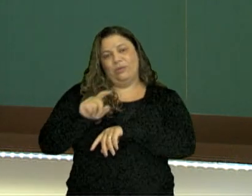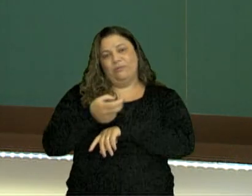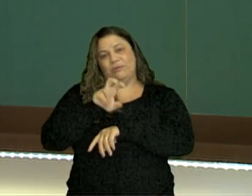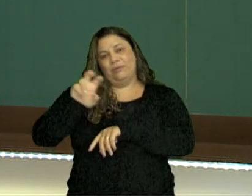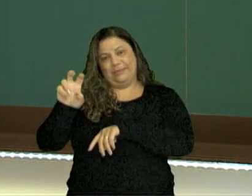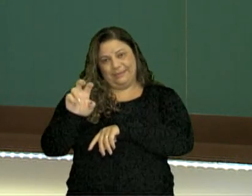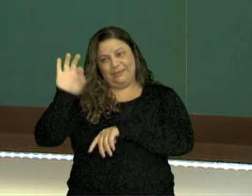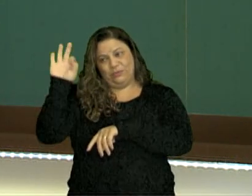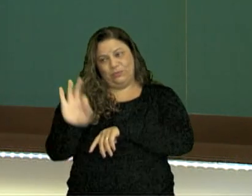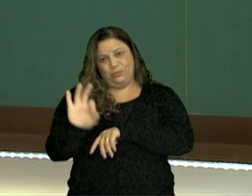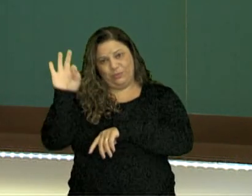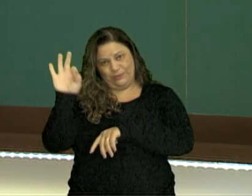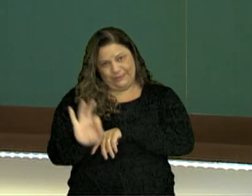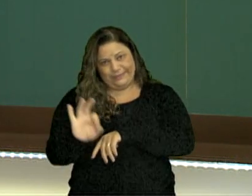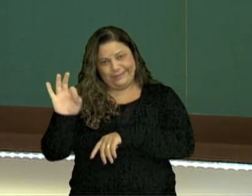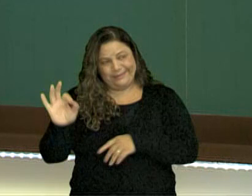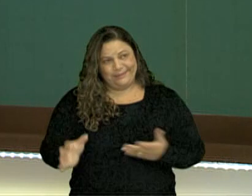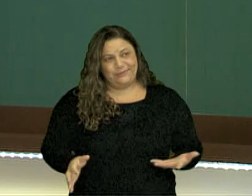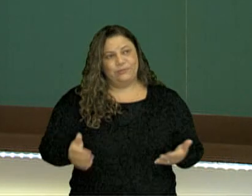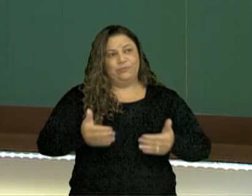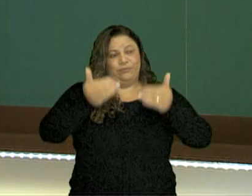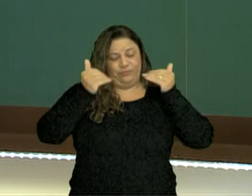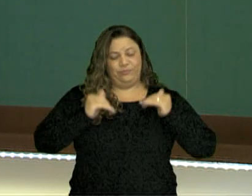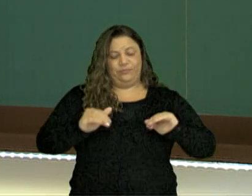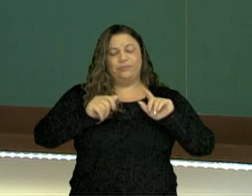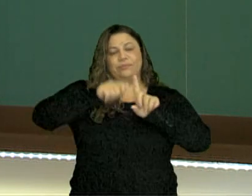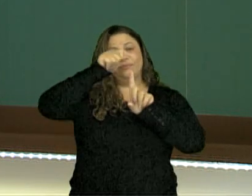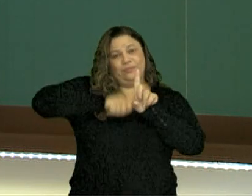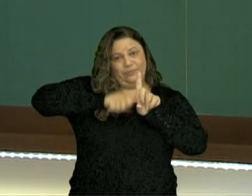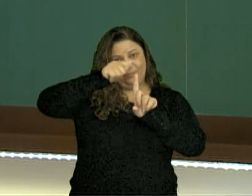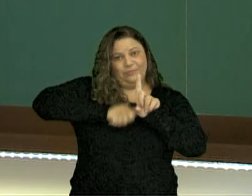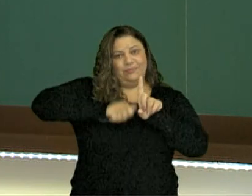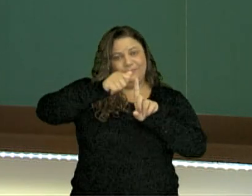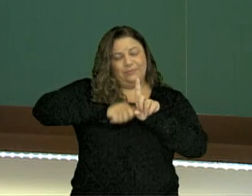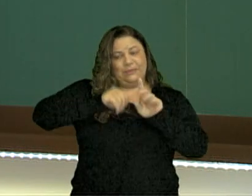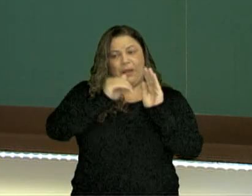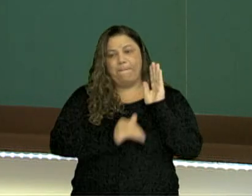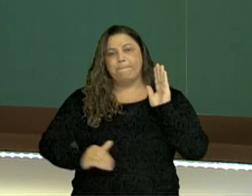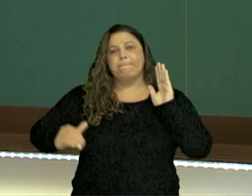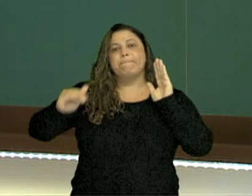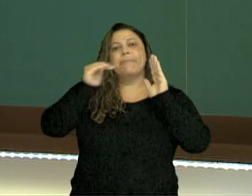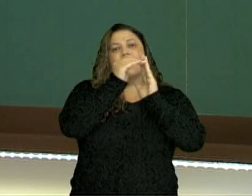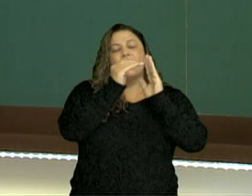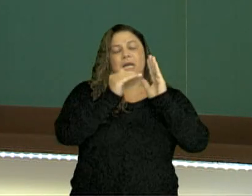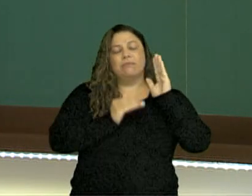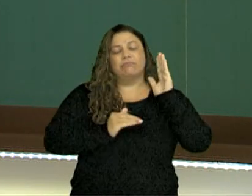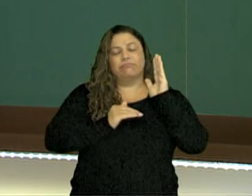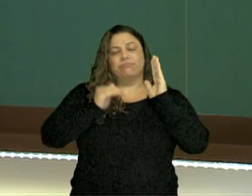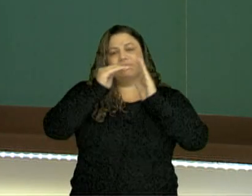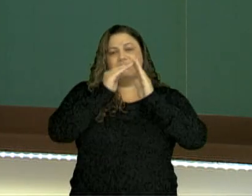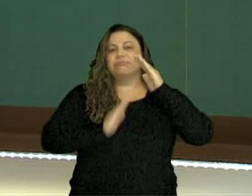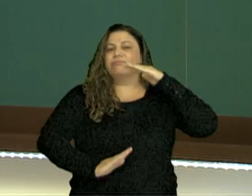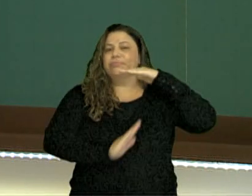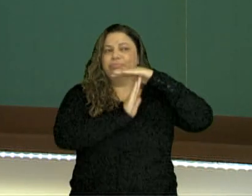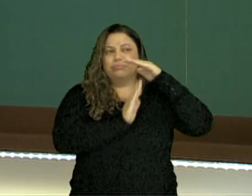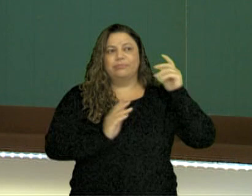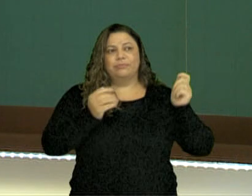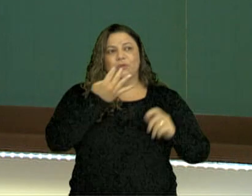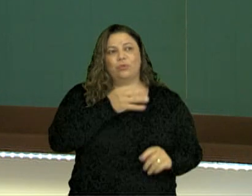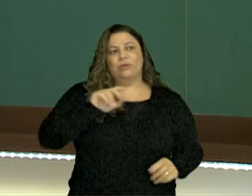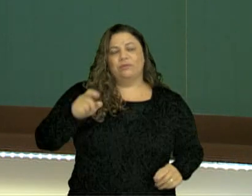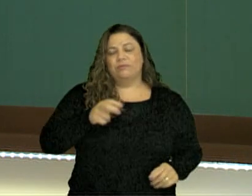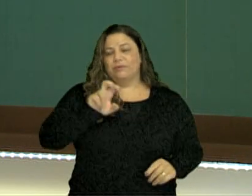4,5%. Portanto, a taxa mensal máxima deve ser de